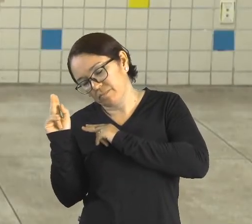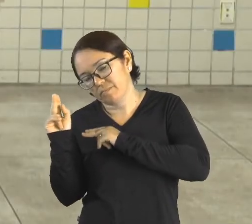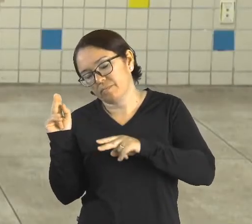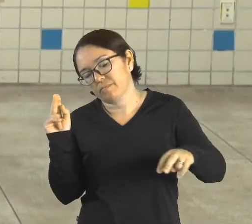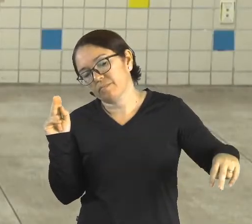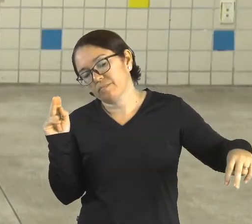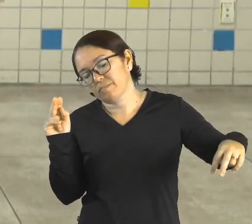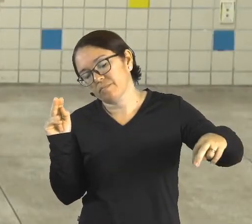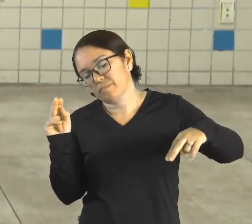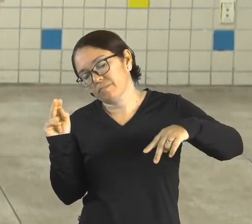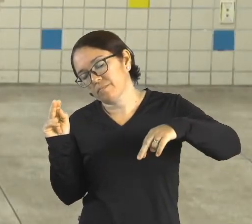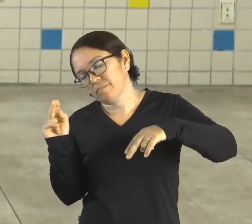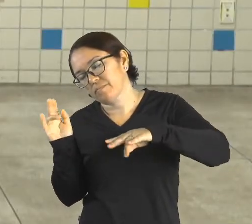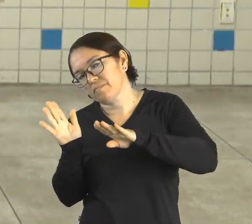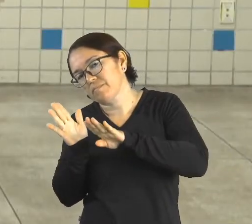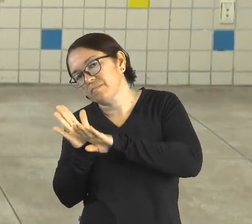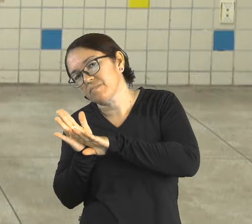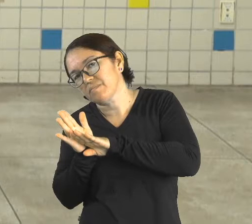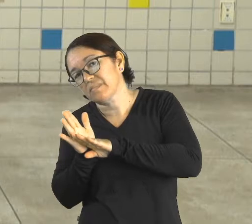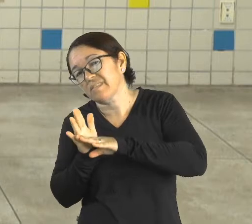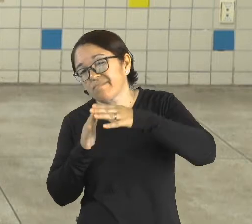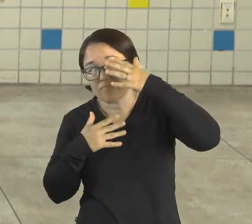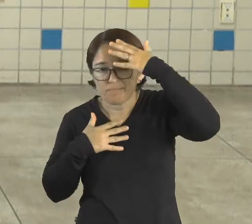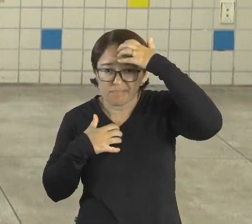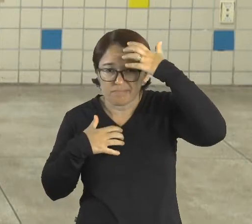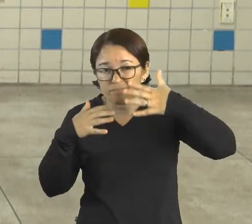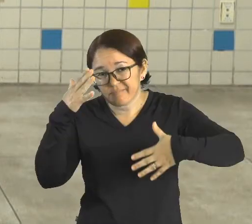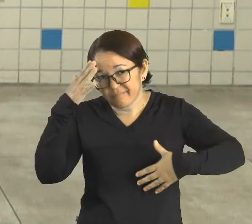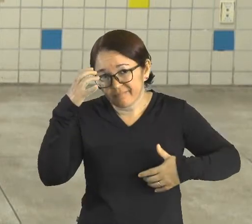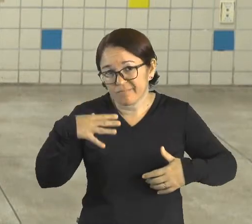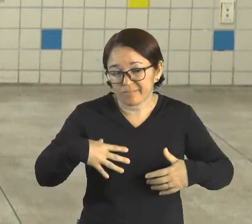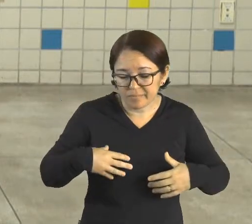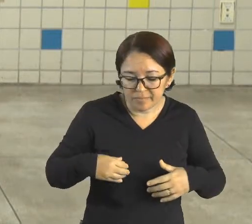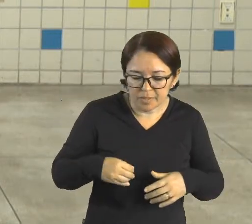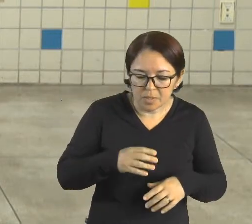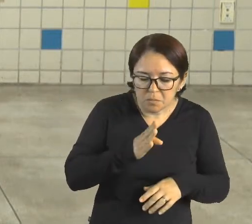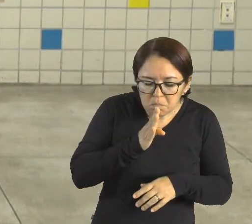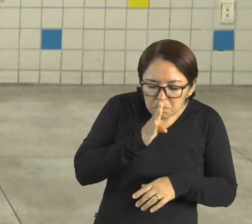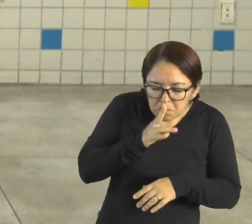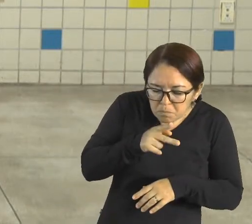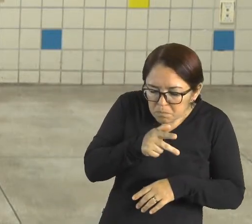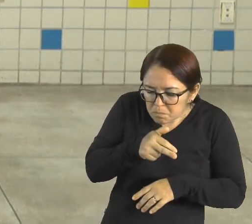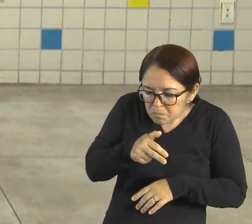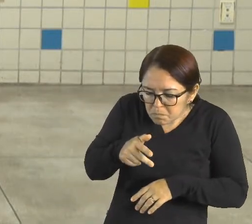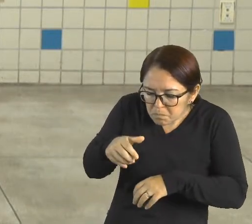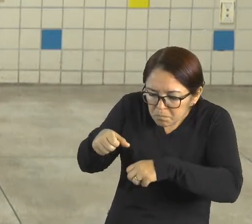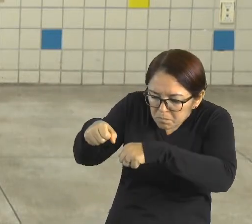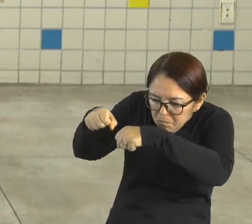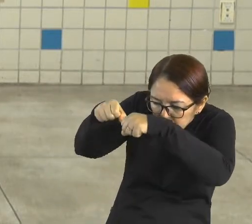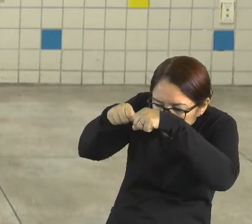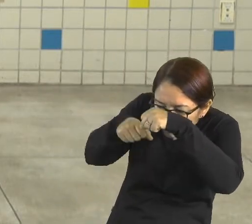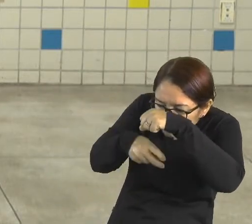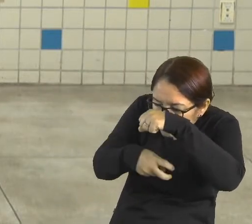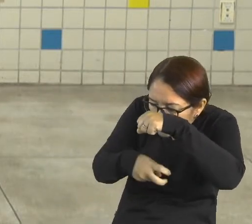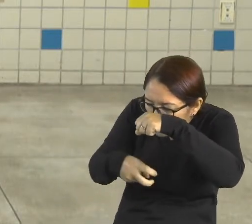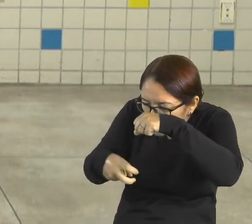macaquinho. Ele ia devagarzinho, entrava na cama do pai e ficava lá chutando,